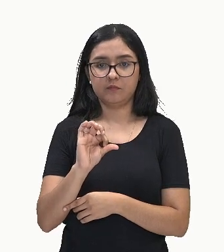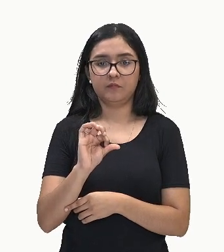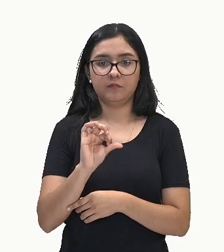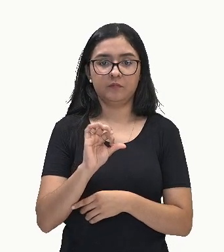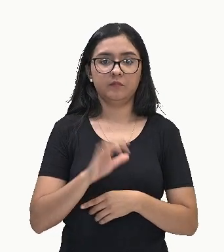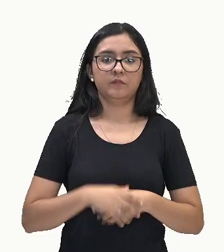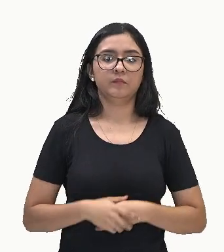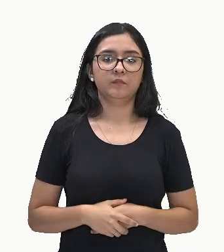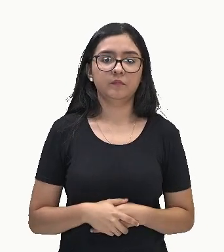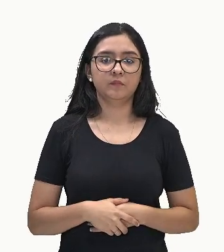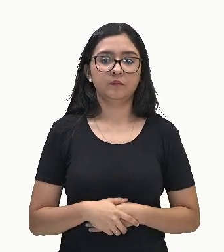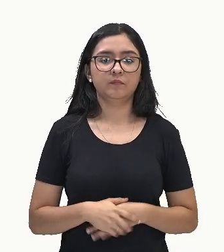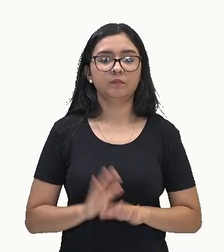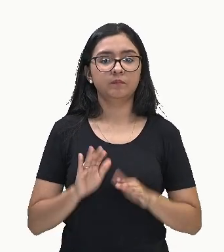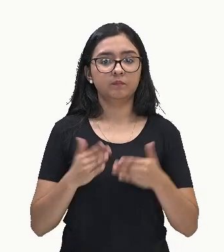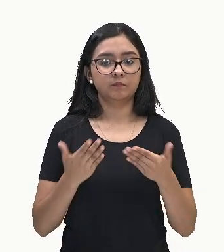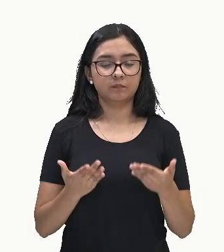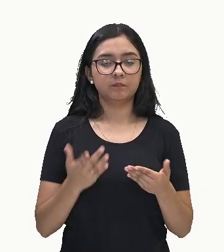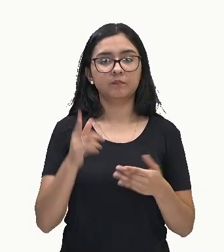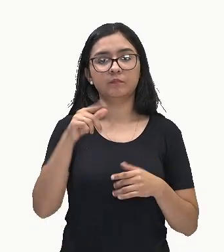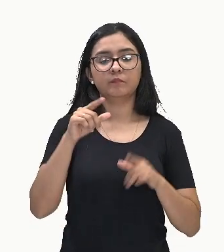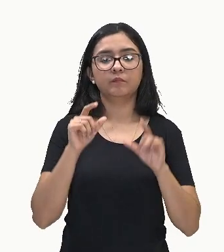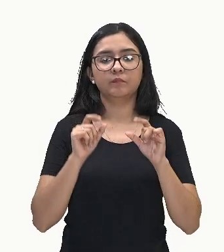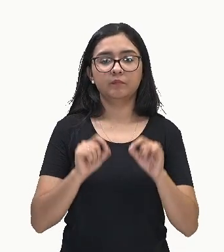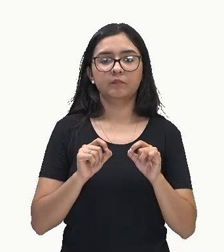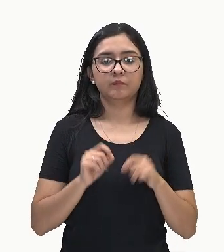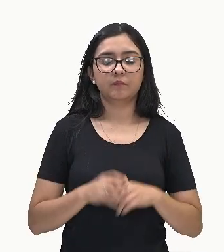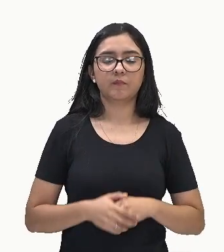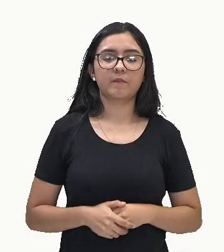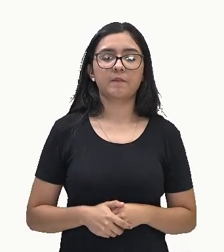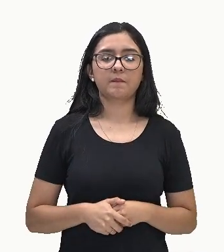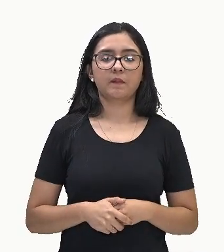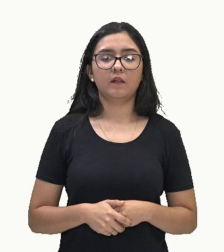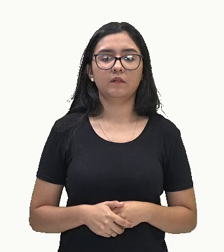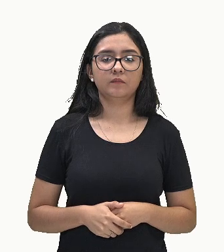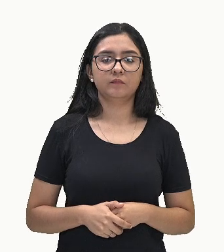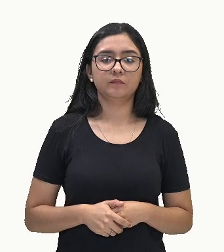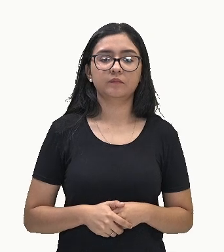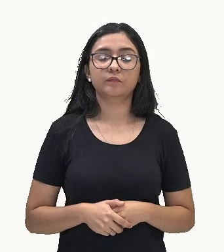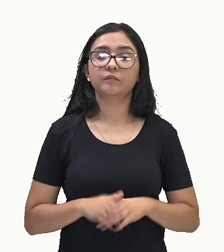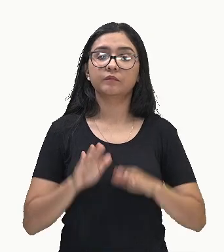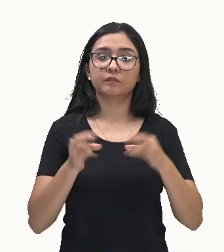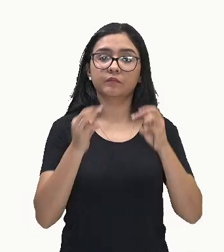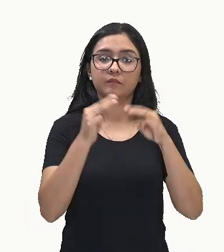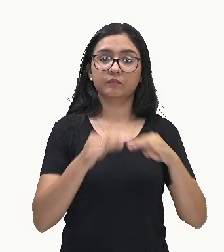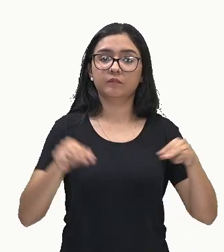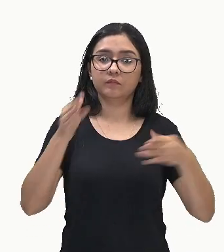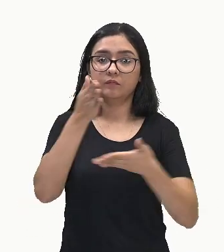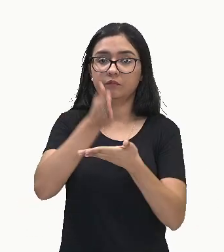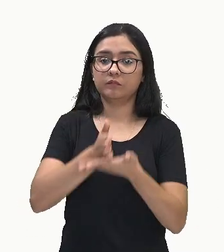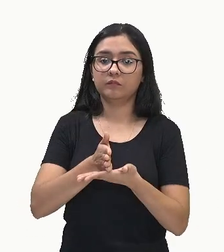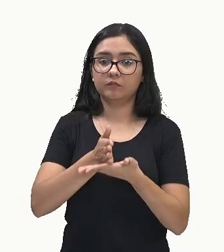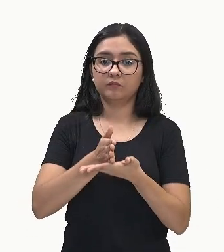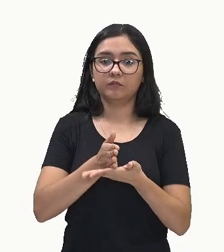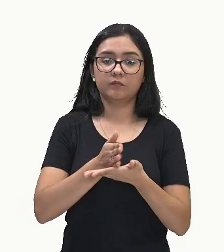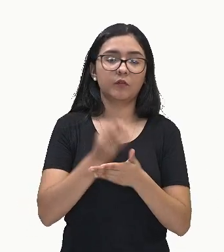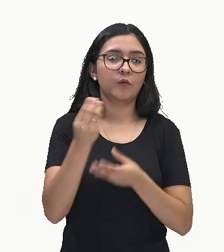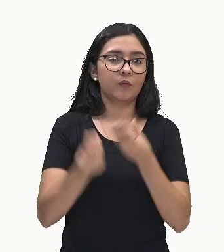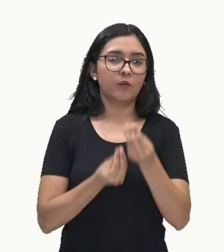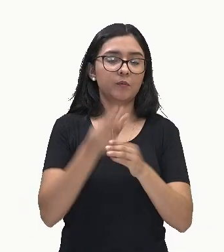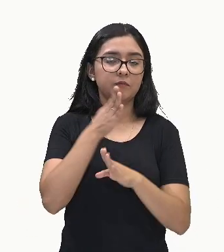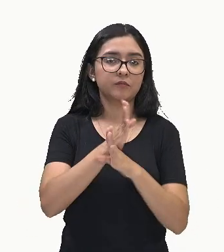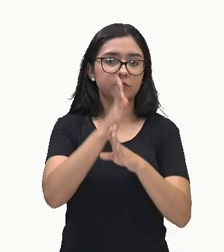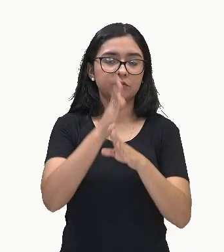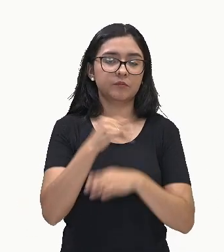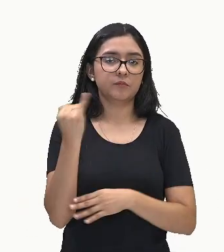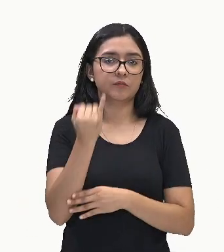9 nesse caso aqui né o a mediana ela é obtida isso aqui é importante